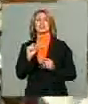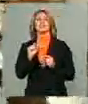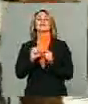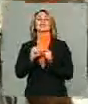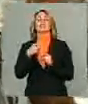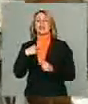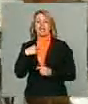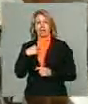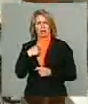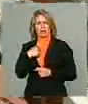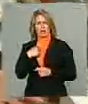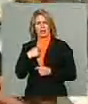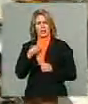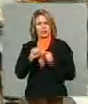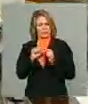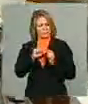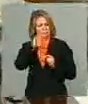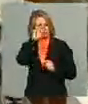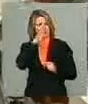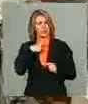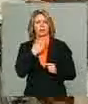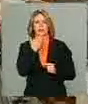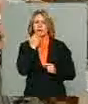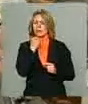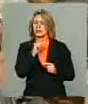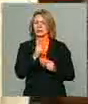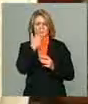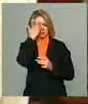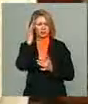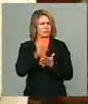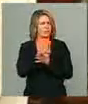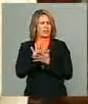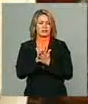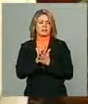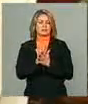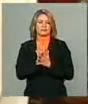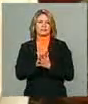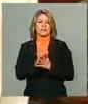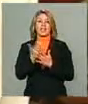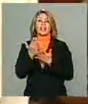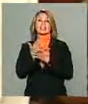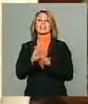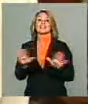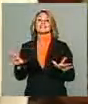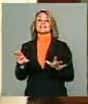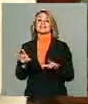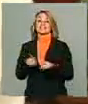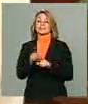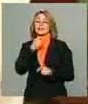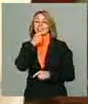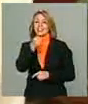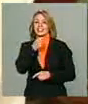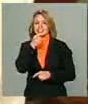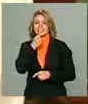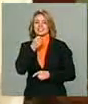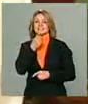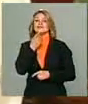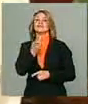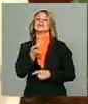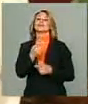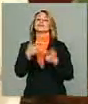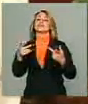essa comida eu que cozinho nem deixo n botar a mão e ao encerrar a entrevista dec deixou uma